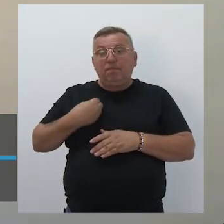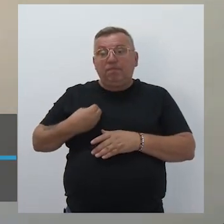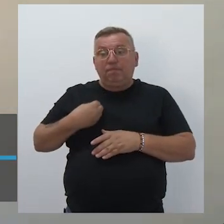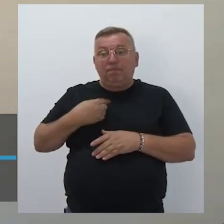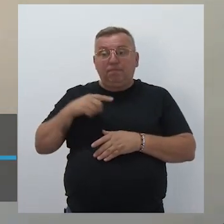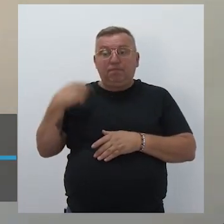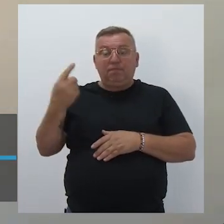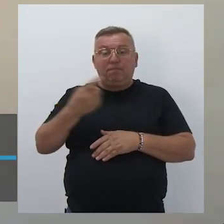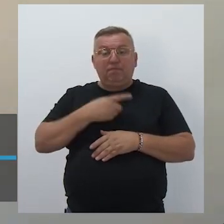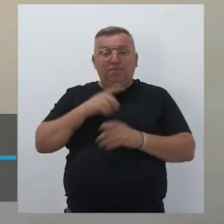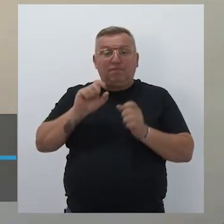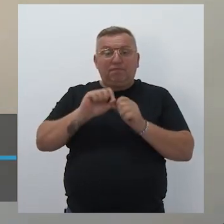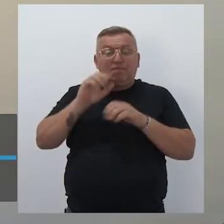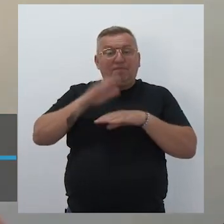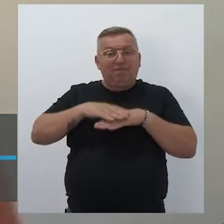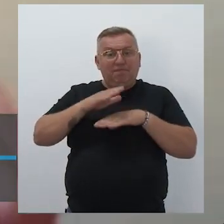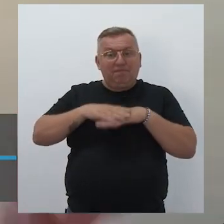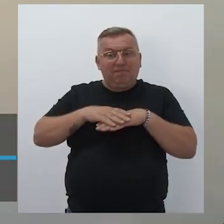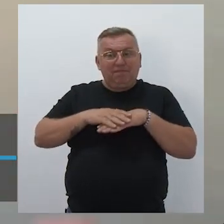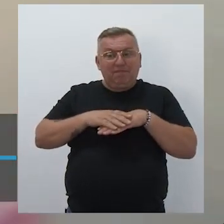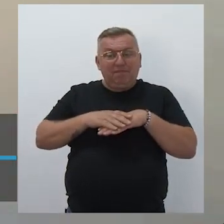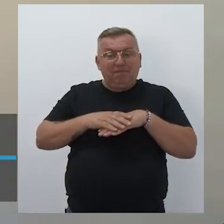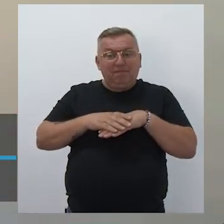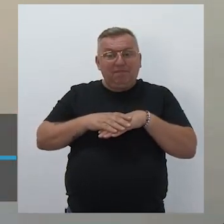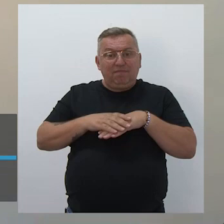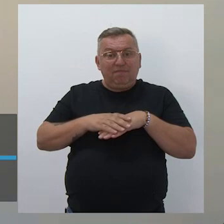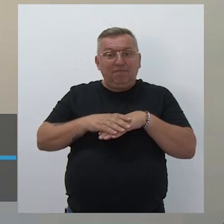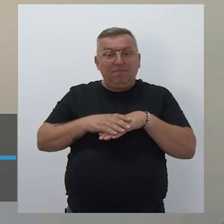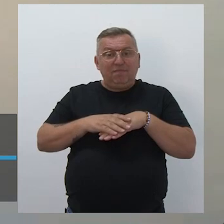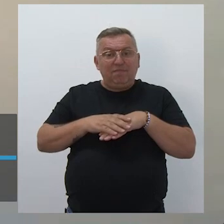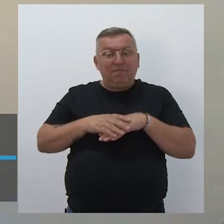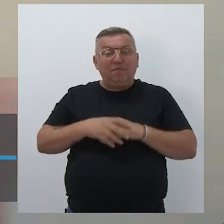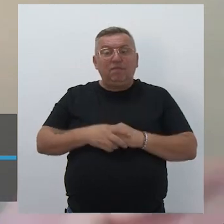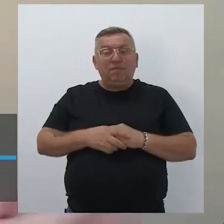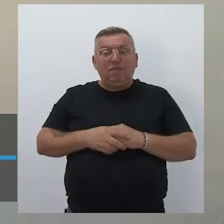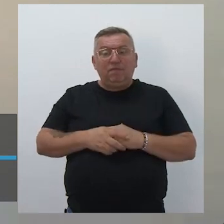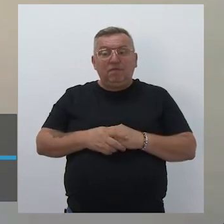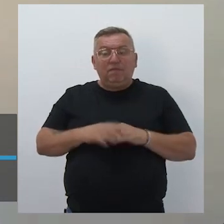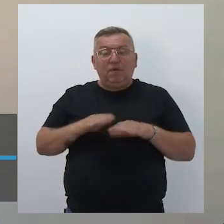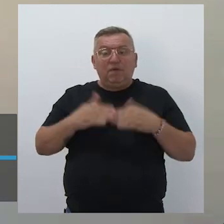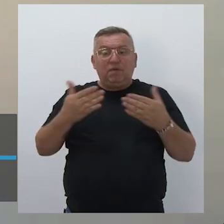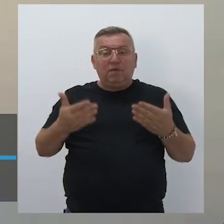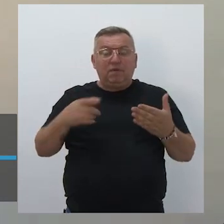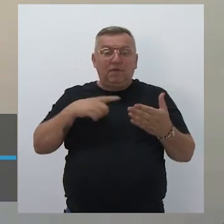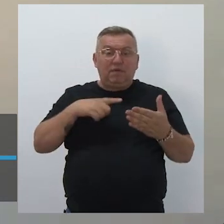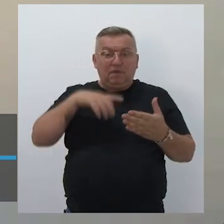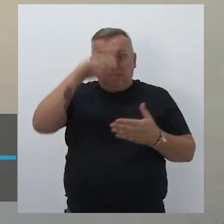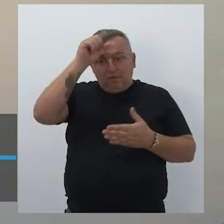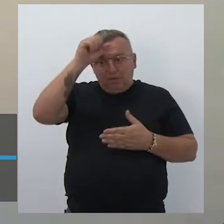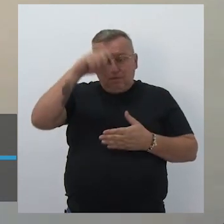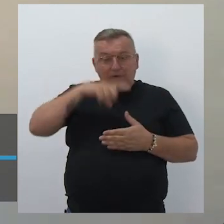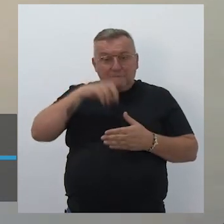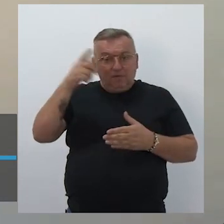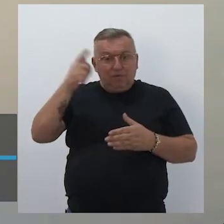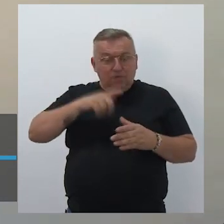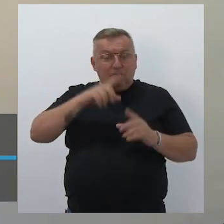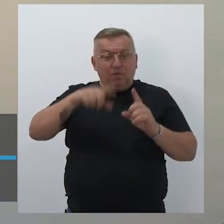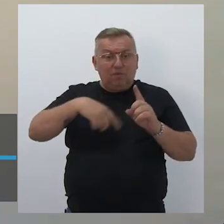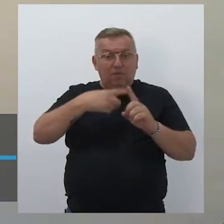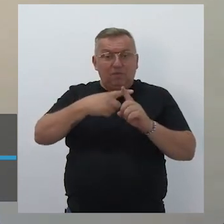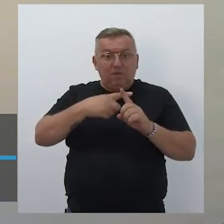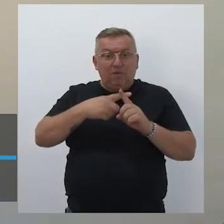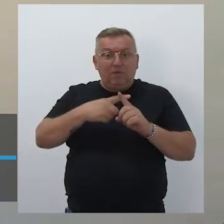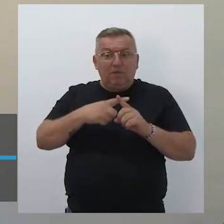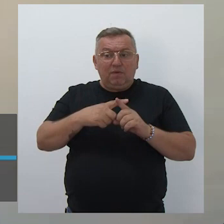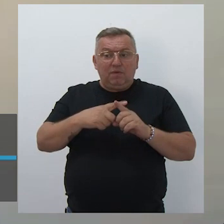nosso fazer, né, no nosso ensino, para que a aprendizagem aconteça. Então, como